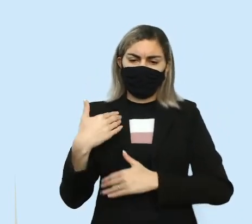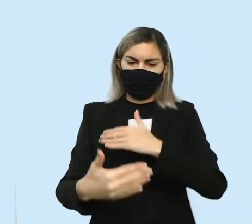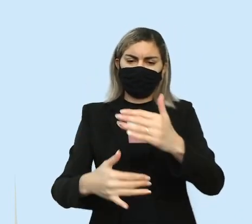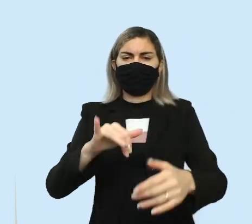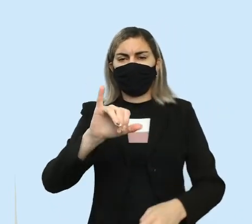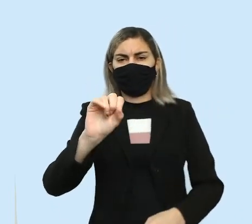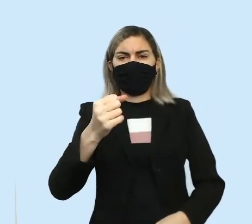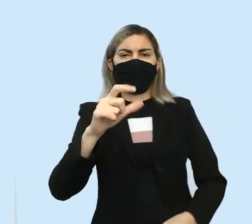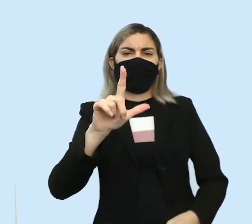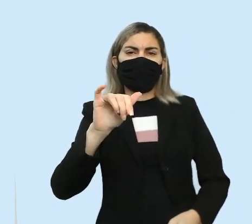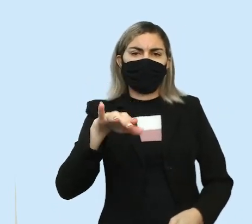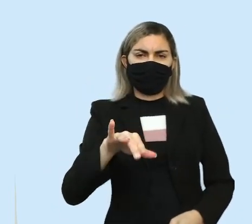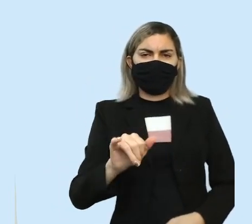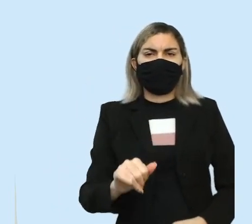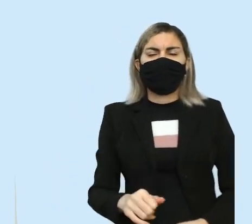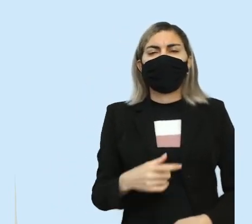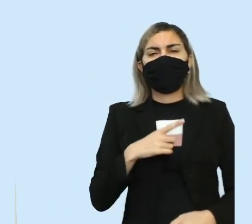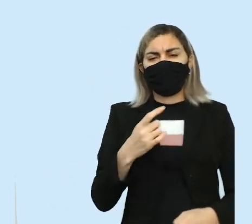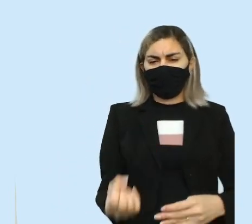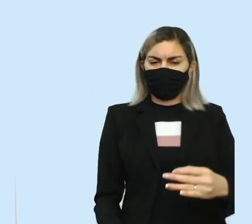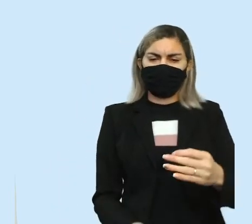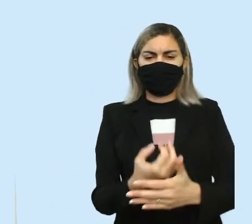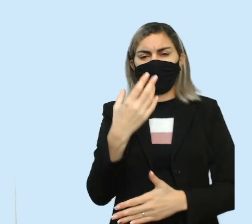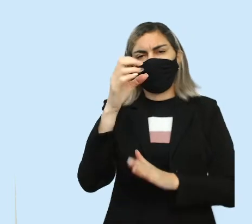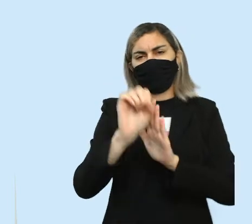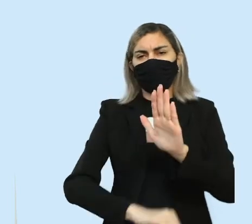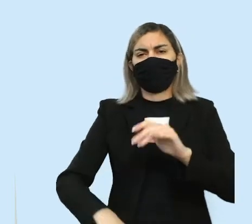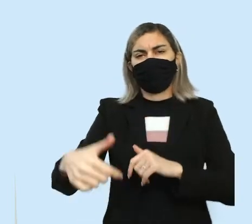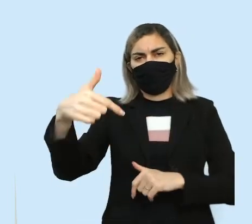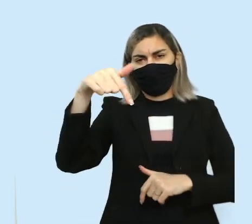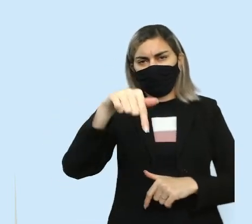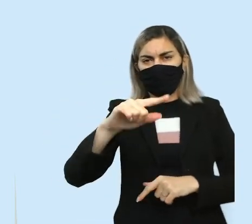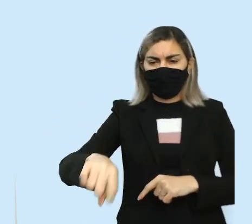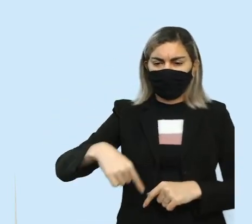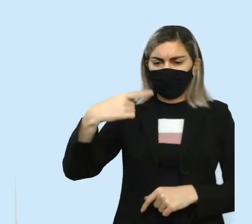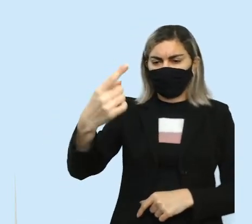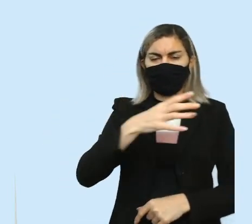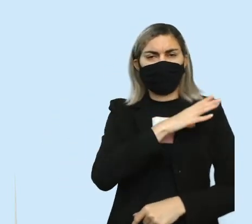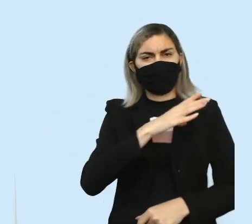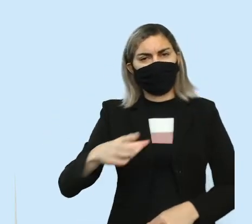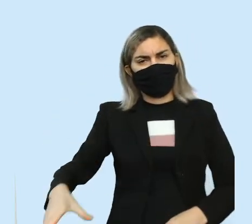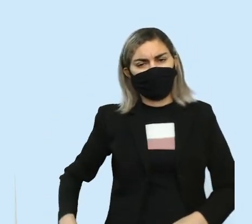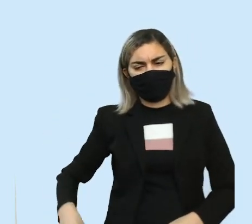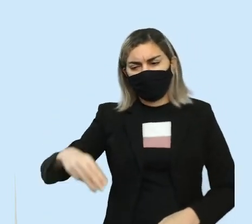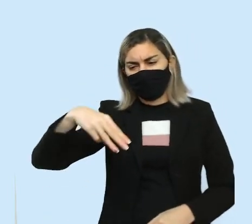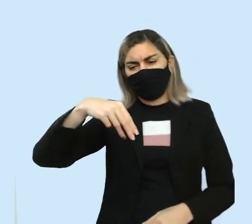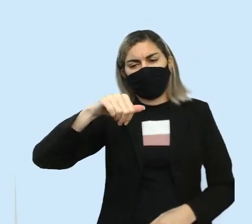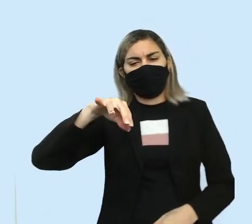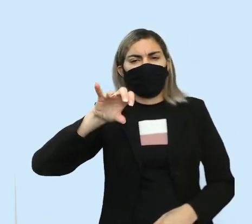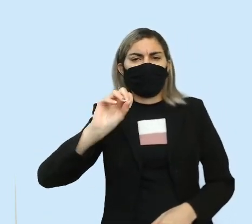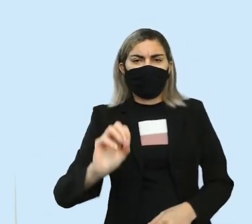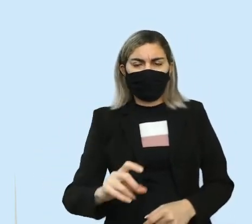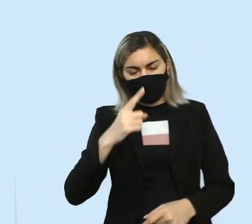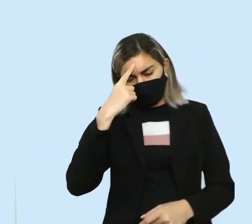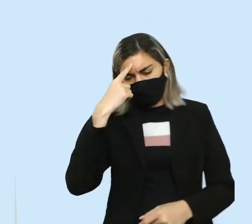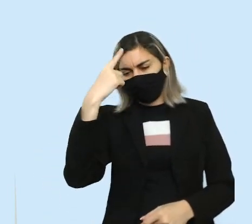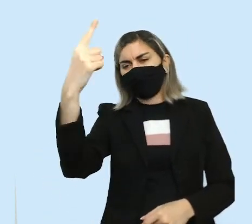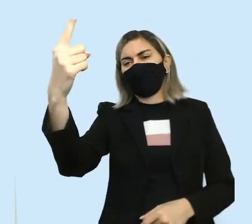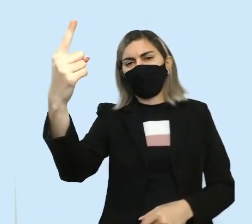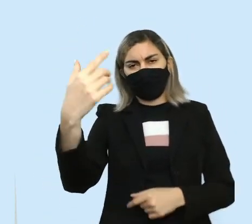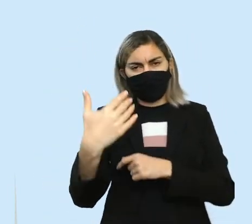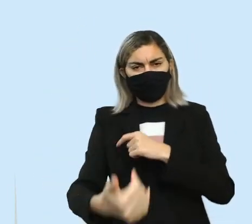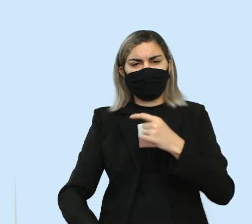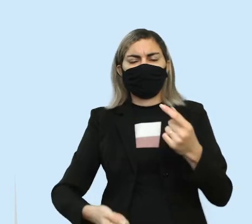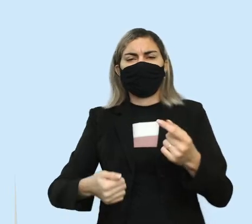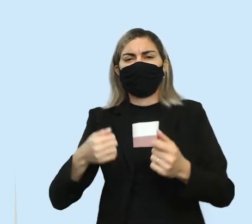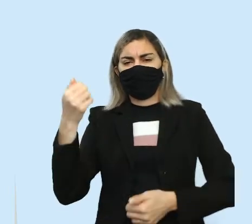islamismo. Lembrando que esse islamismo só vem surgir no século VII depois de Cristo. Né? Maomé também recebe essa ideia do chamado,